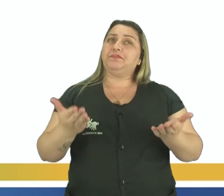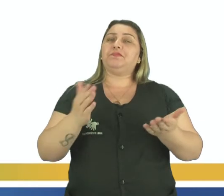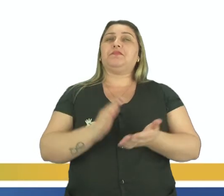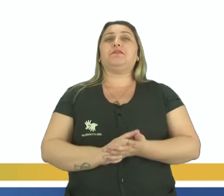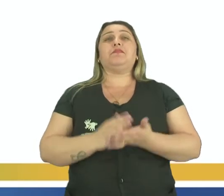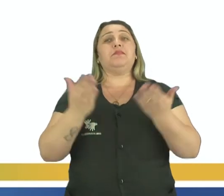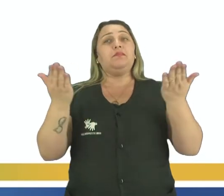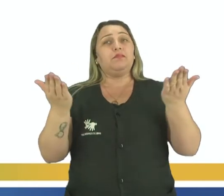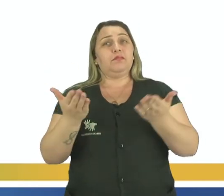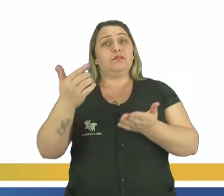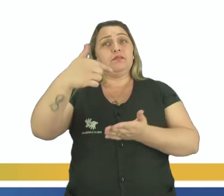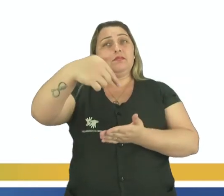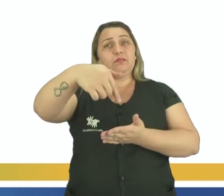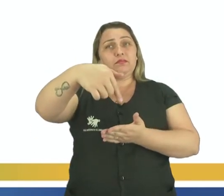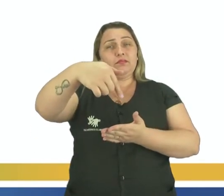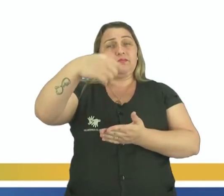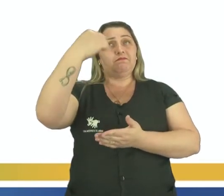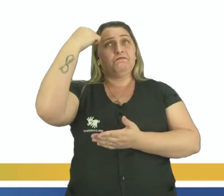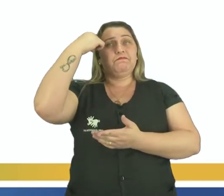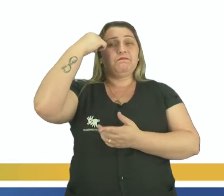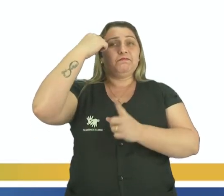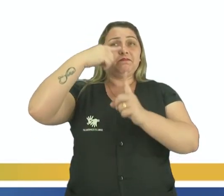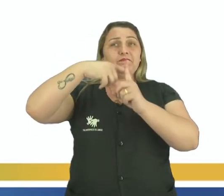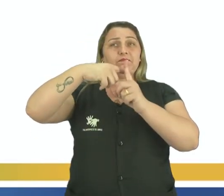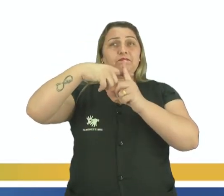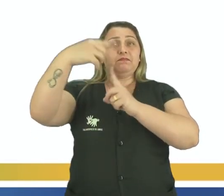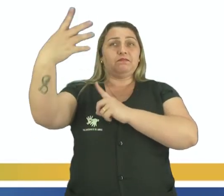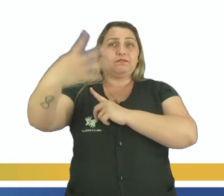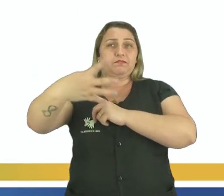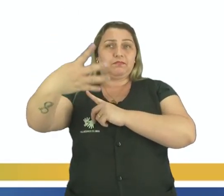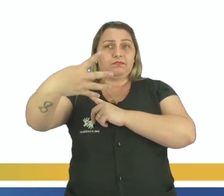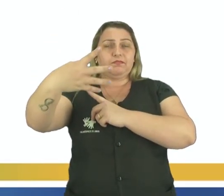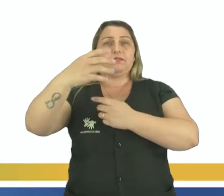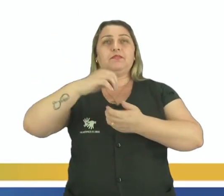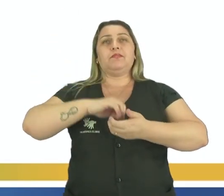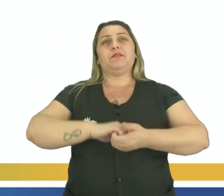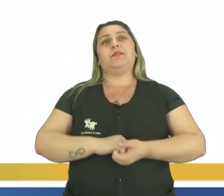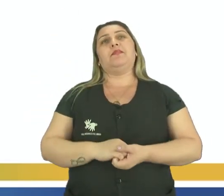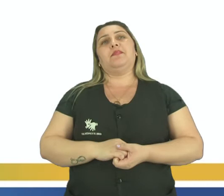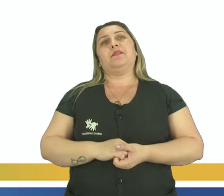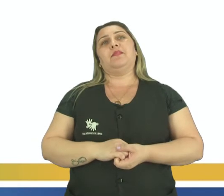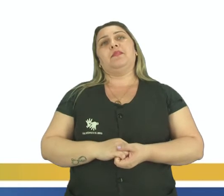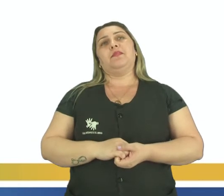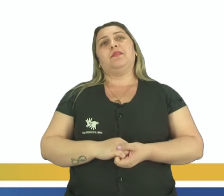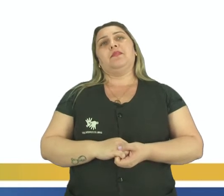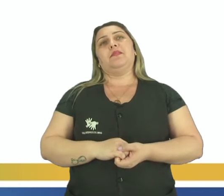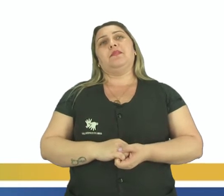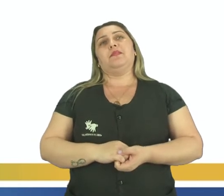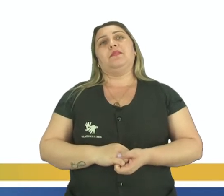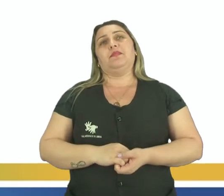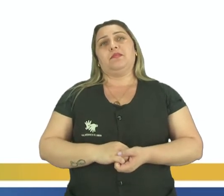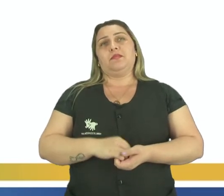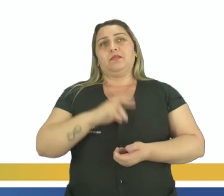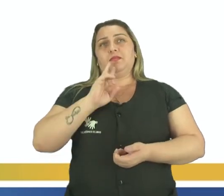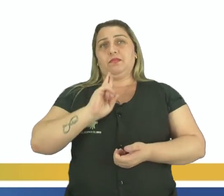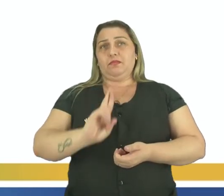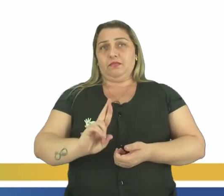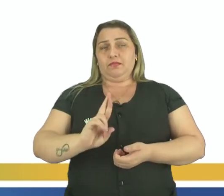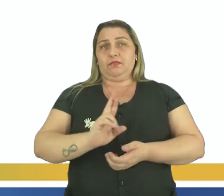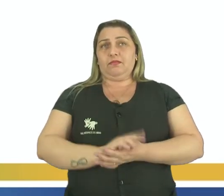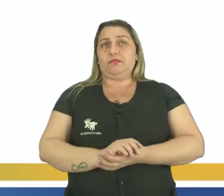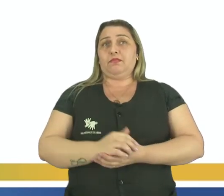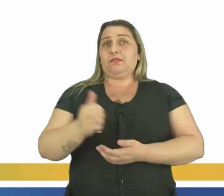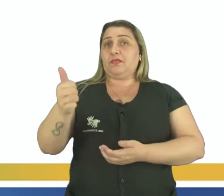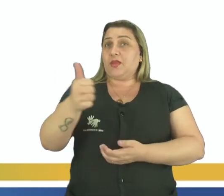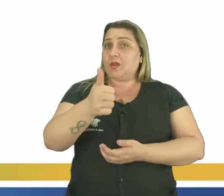agora eu tenho 7, então eu vou pensar aqui no 7 e vou adicionar mais 4. Então, vamos ver qual o resultado? Eu